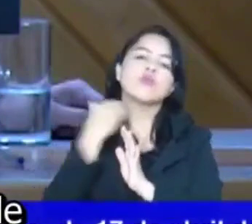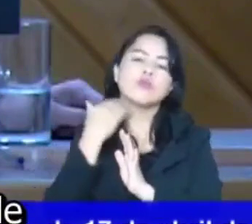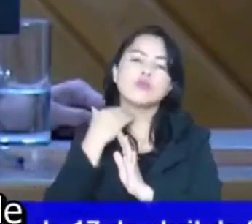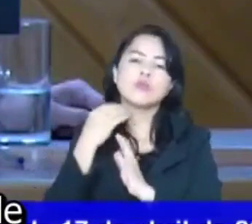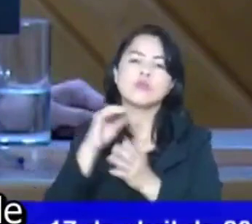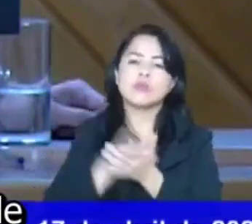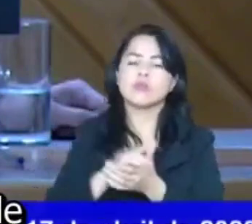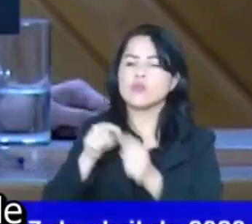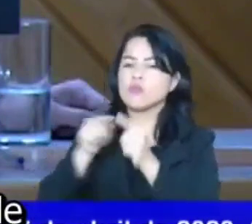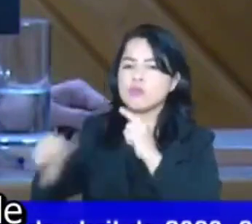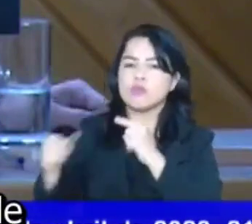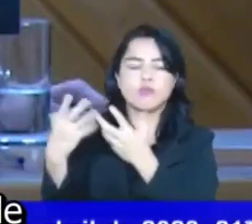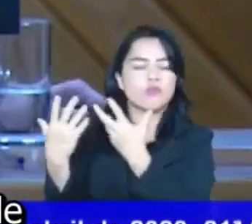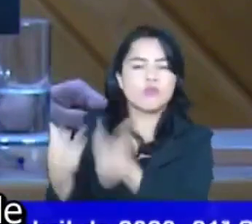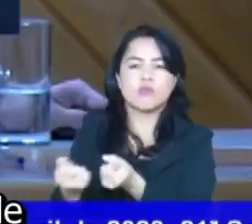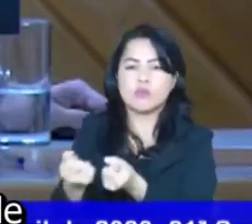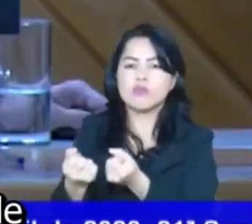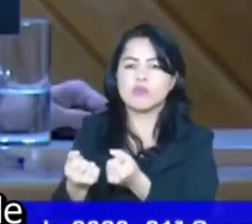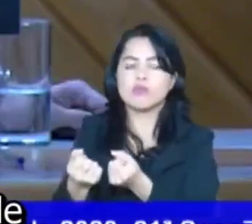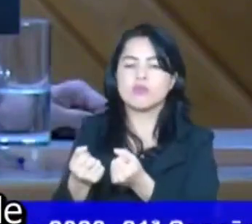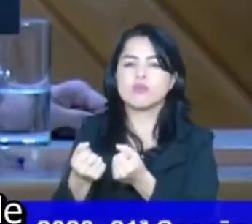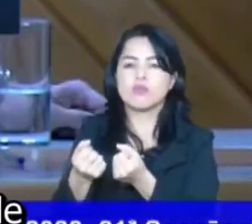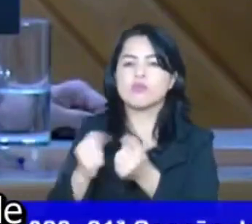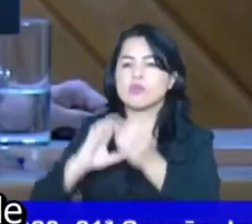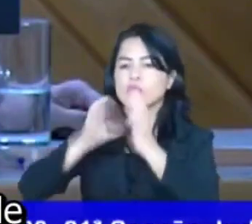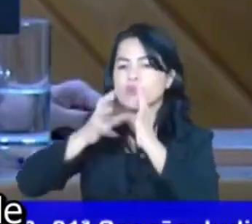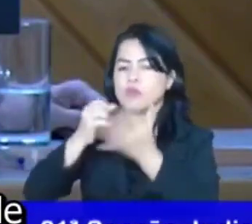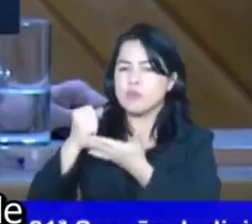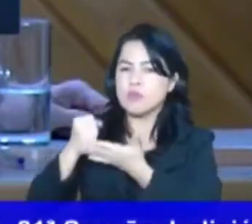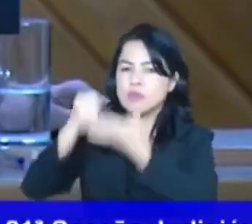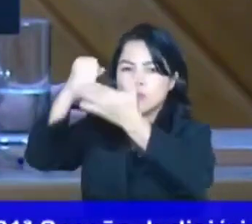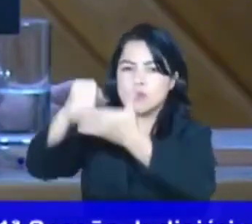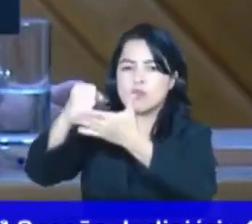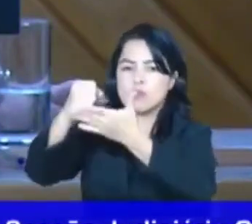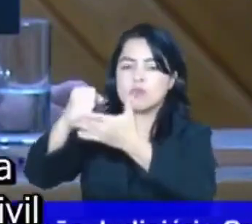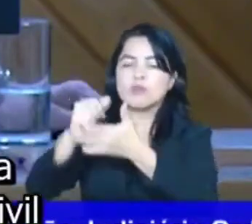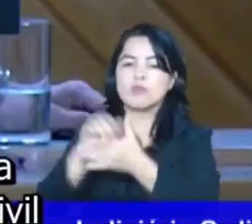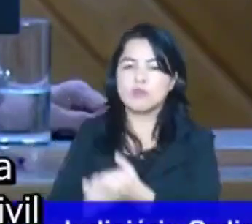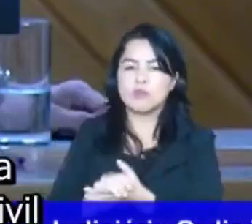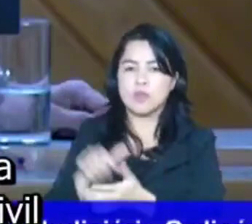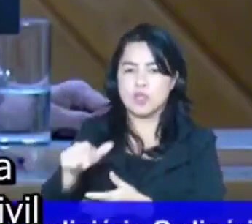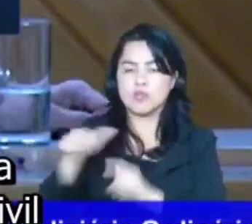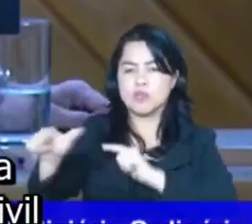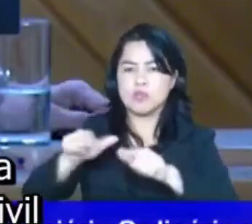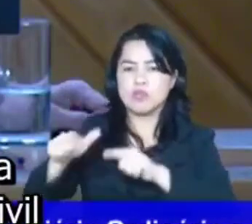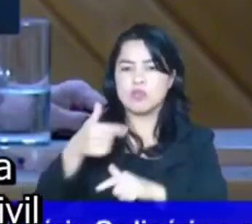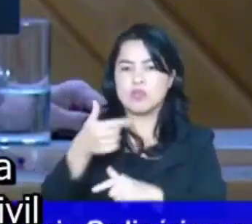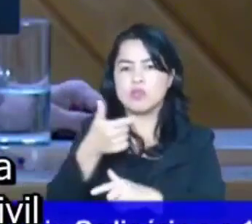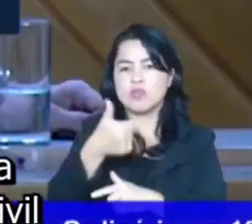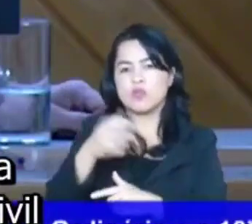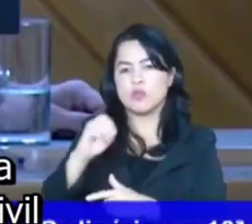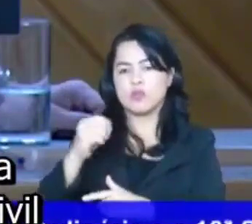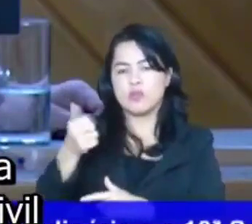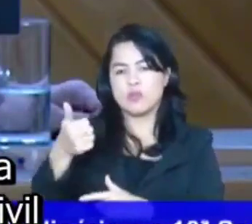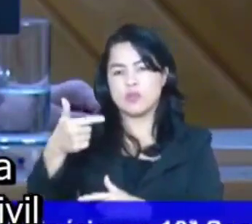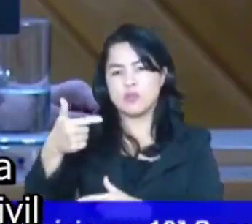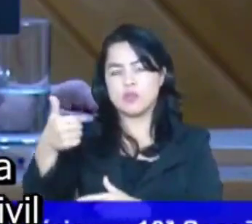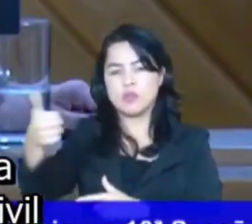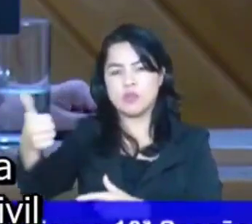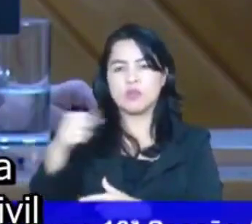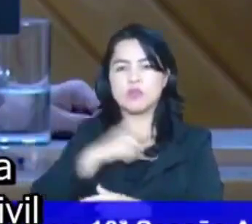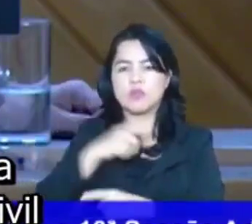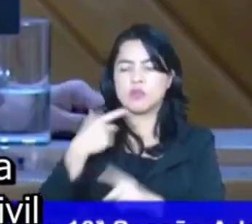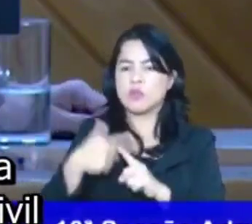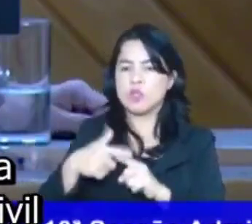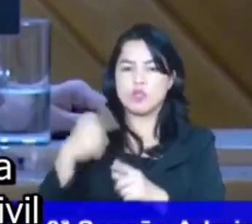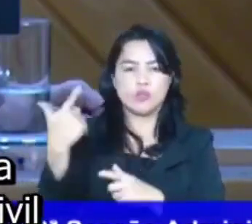sugeriu a desaprovação das contas da Rede Sustentabilidade no exercício de 2021, em razão da ausência de